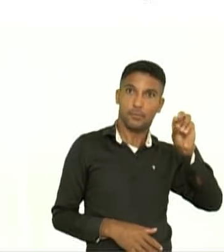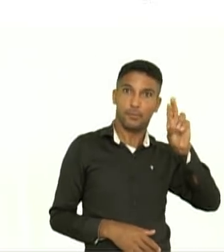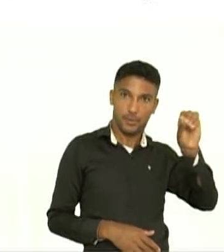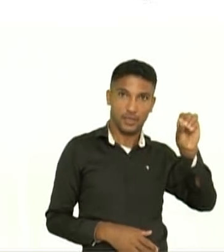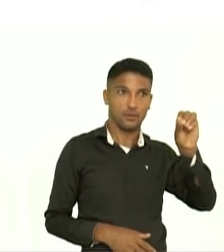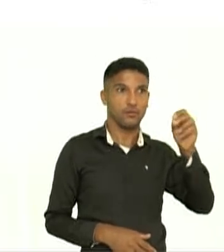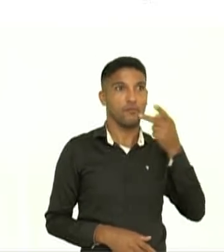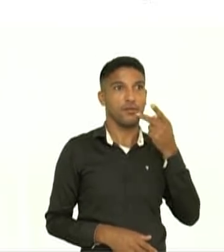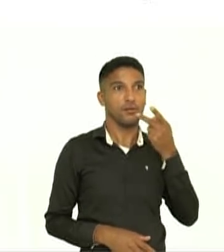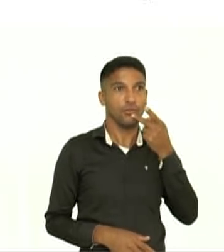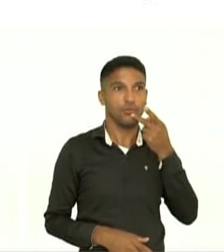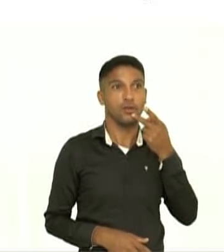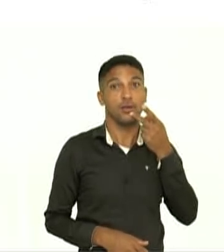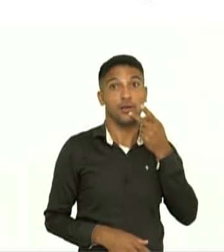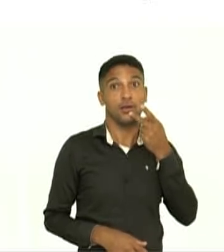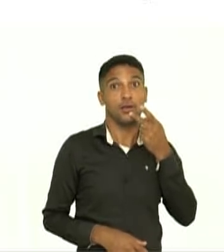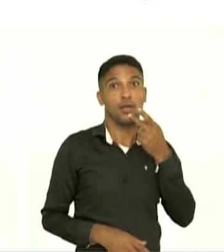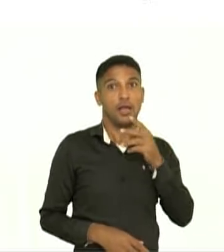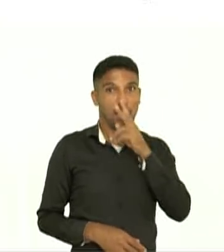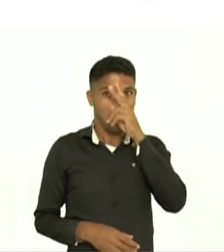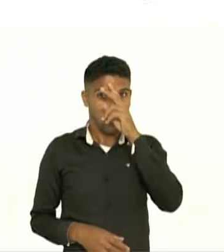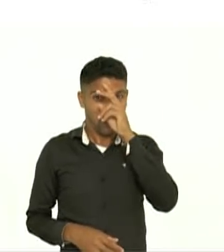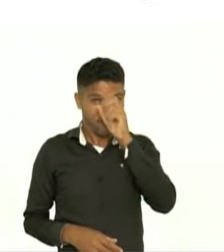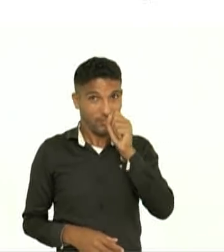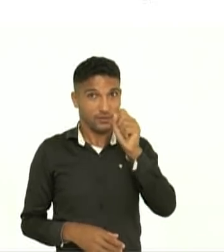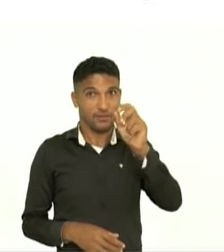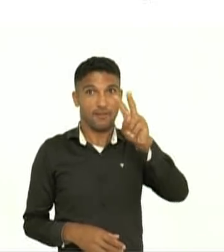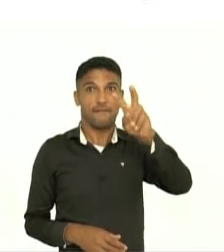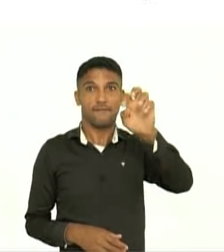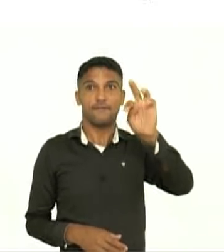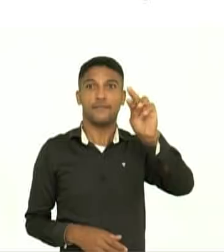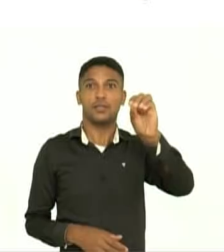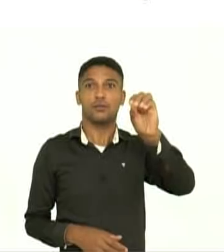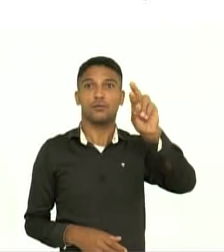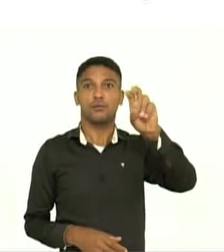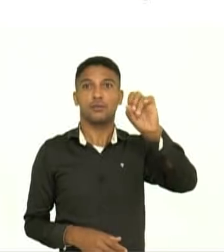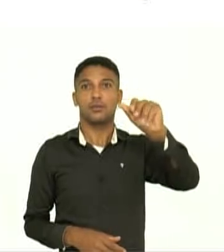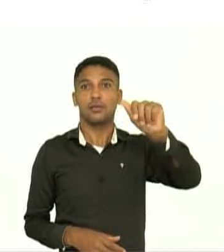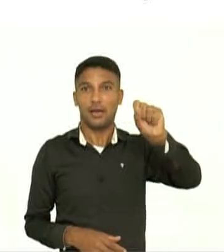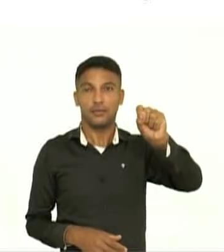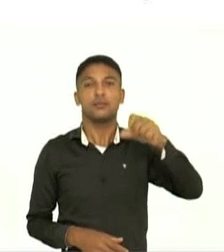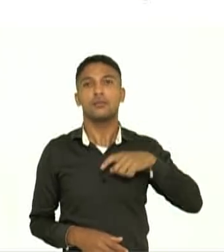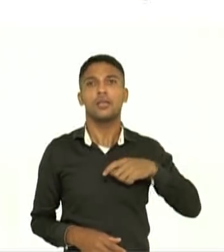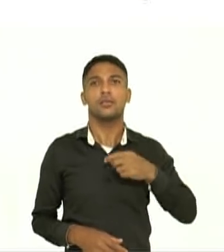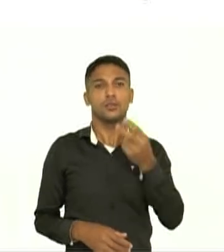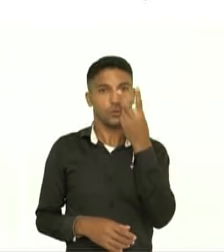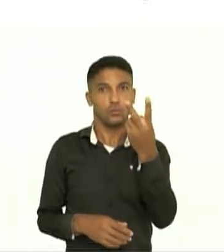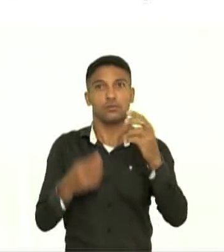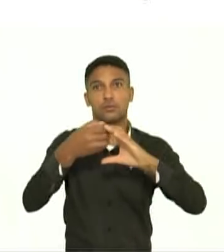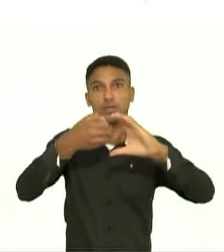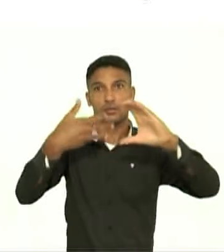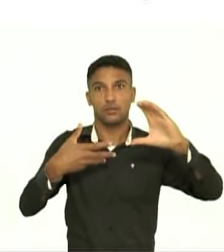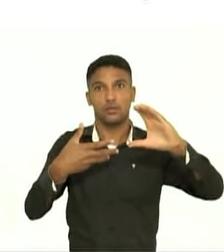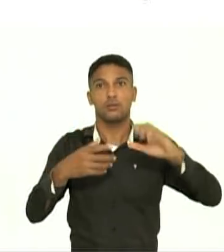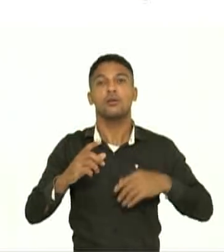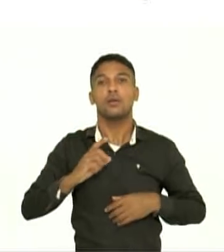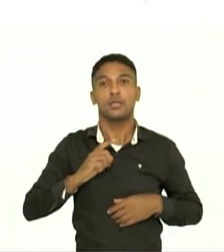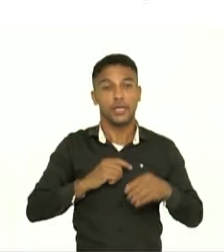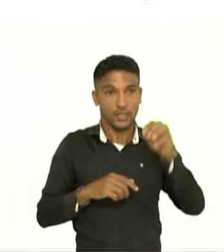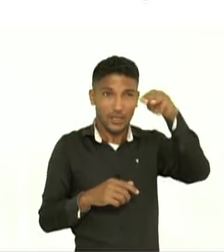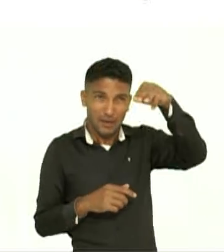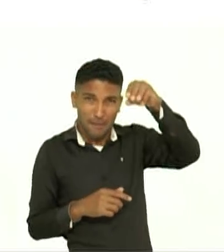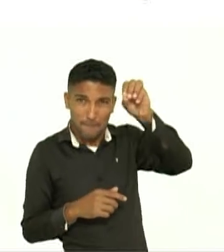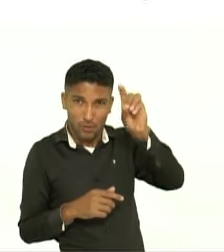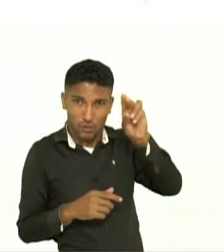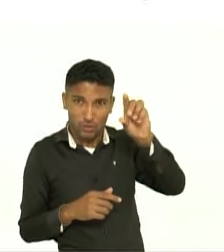As vetoriais têm duas características, módulo e direção. As escalares possuem apenas o valor numérico. Força